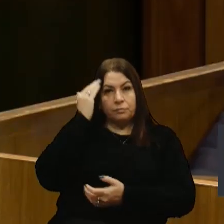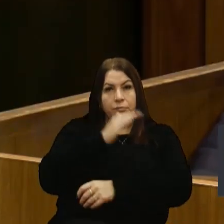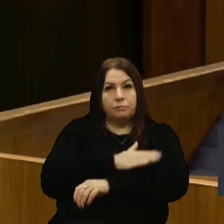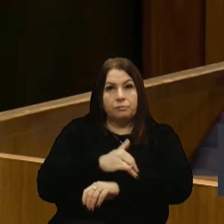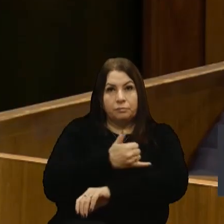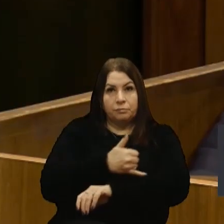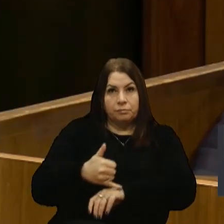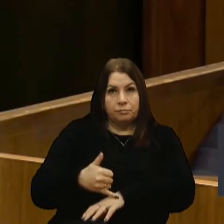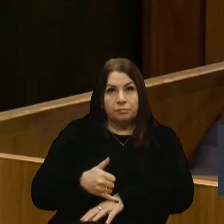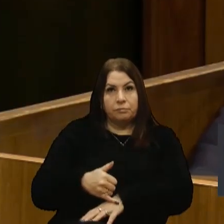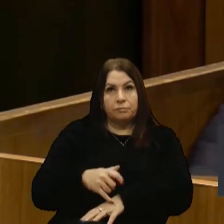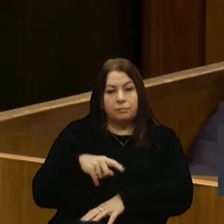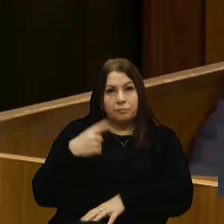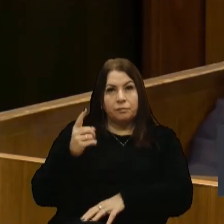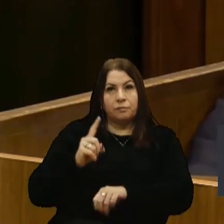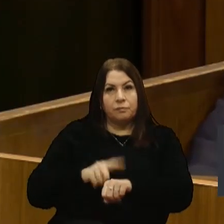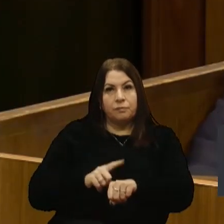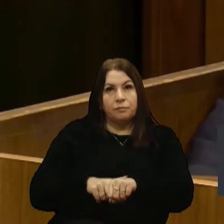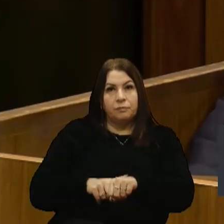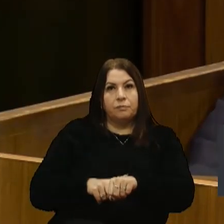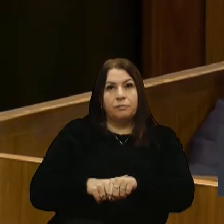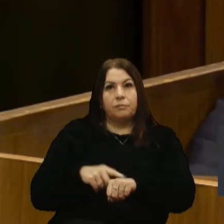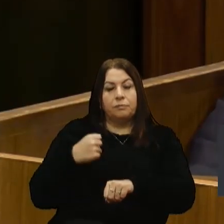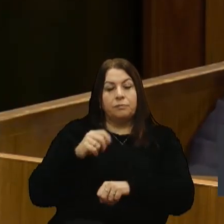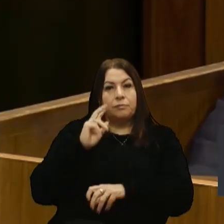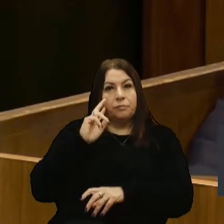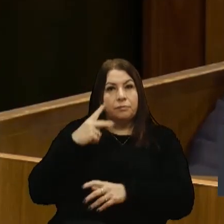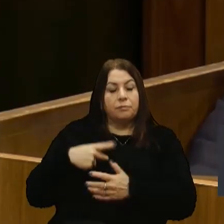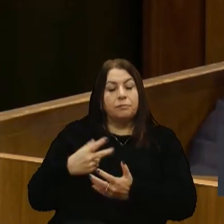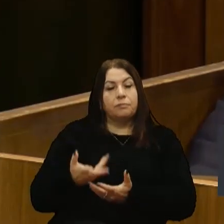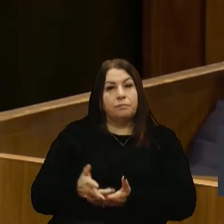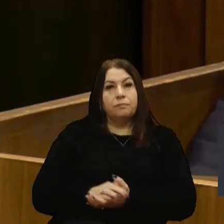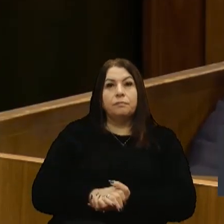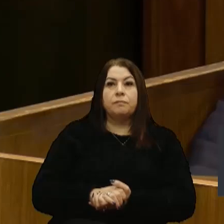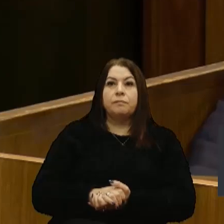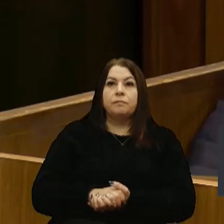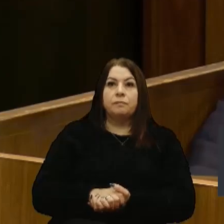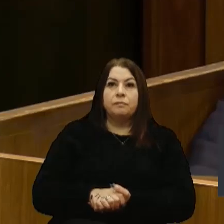Bom, são outros tempos, nós precisamos reconhecer.